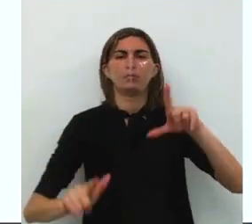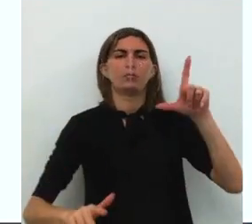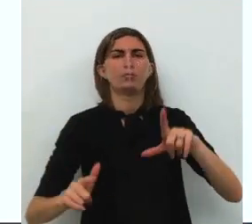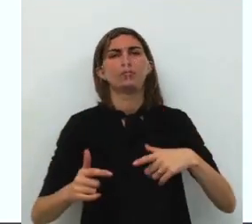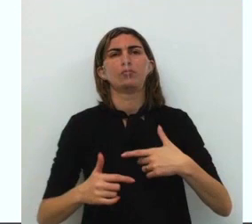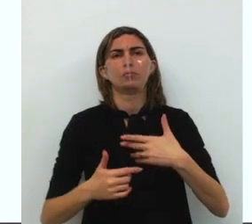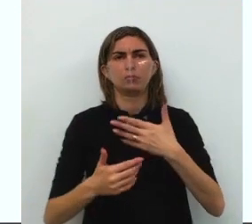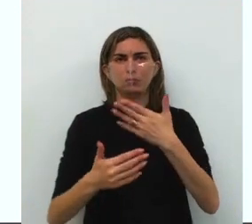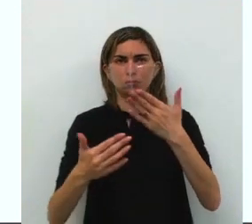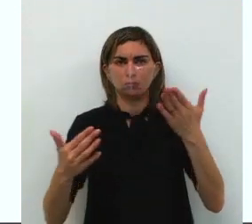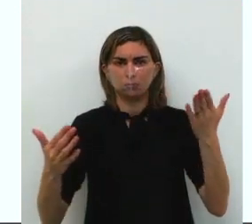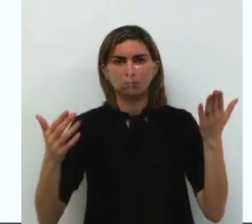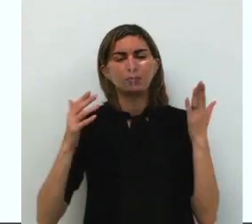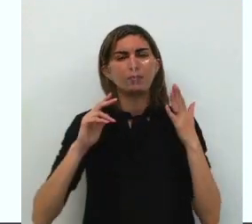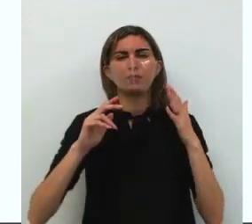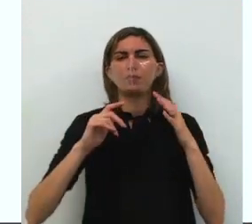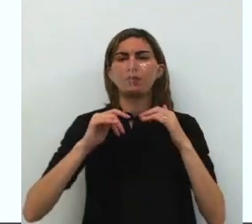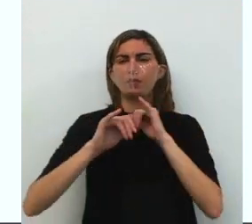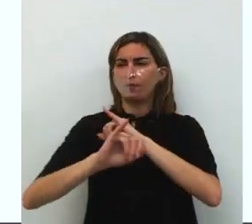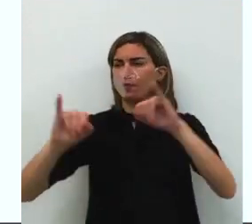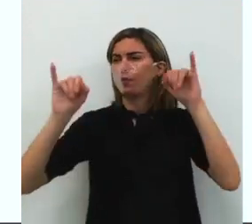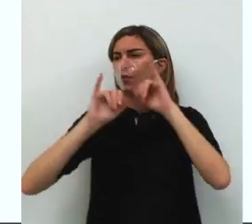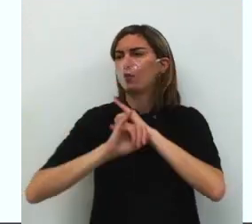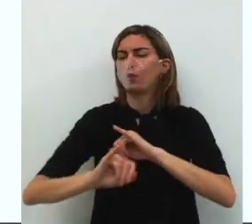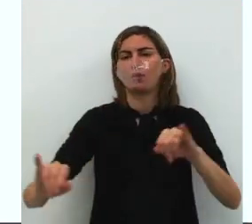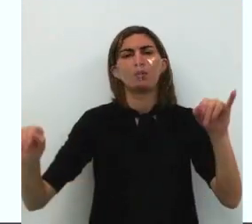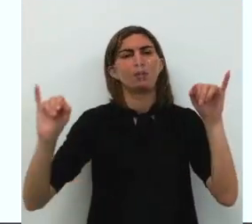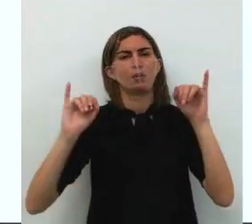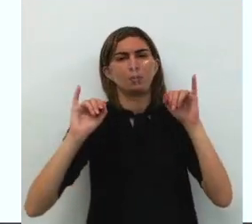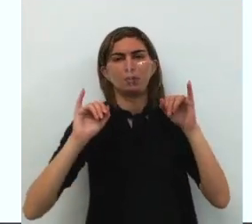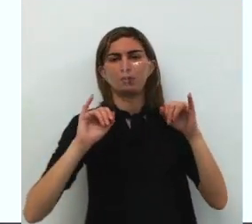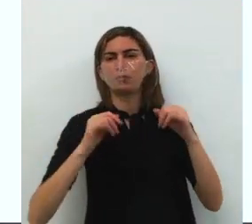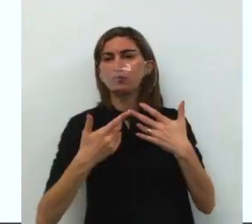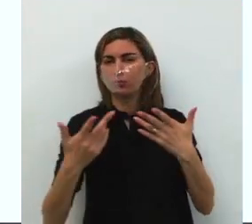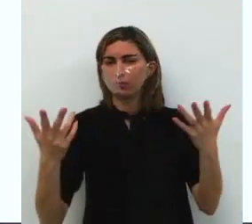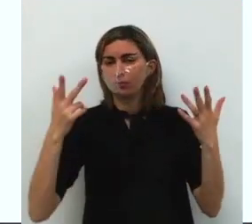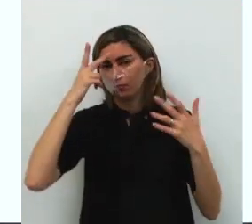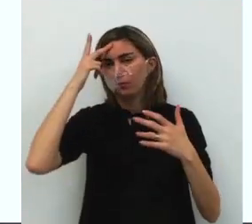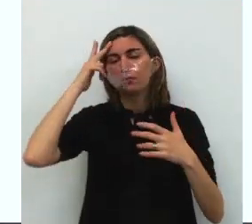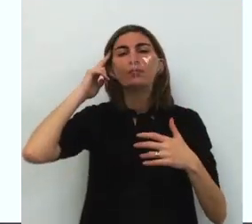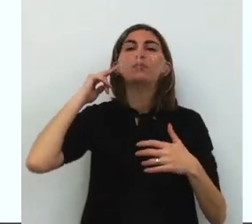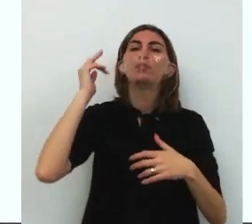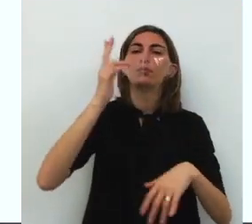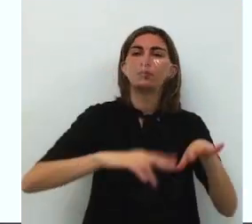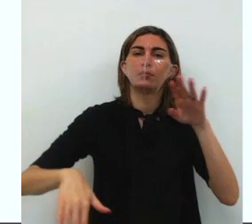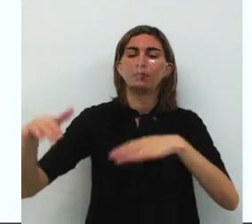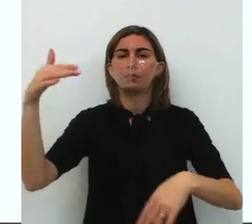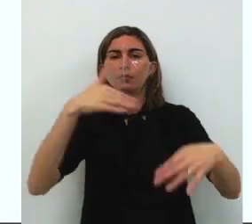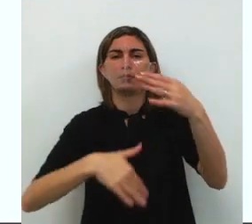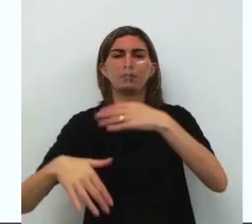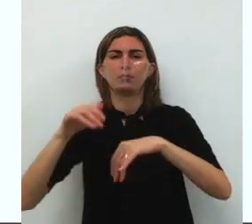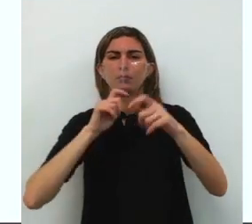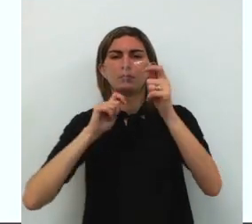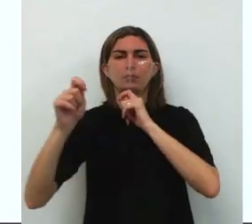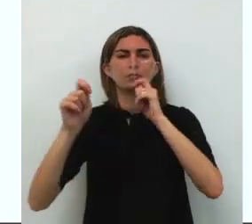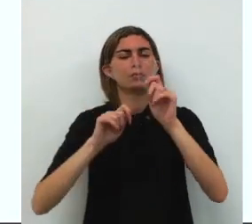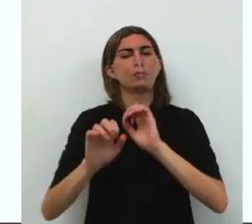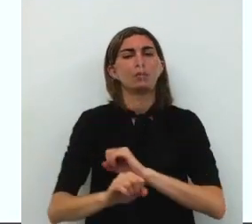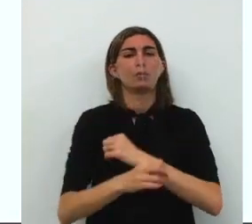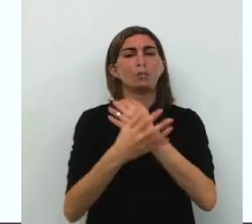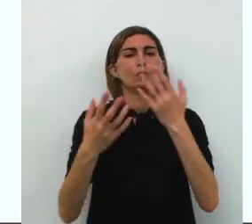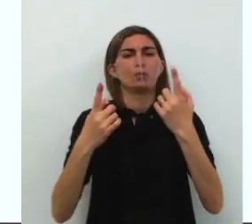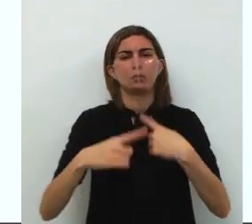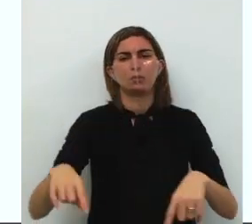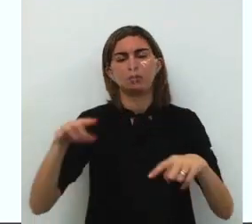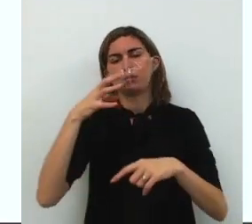ele informa, ele distrai, ele descontrai tanto quem está ali participando da entrevista, né,